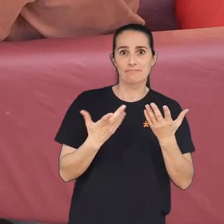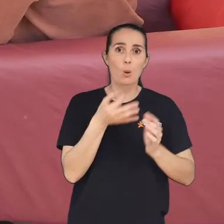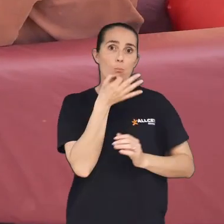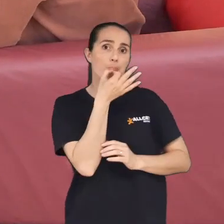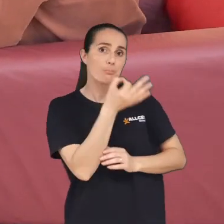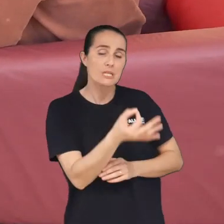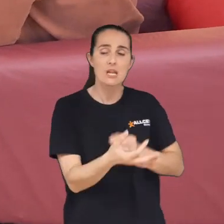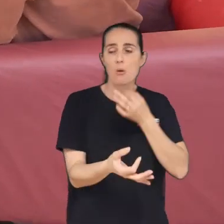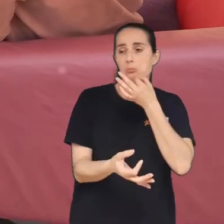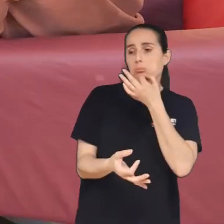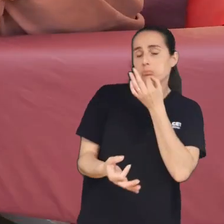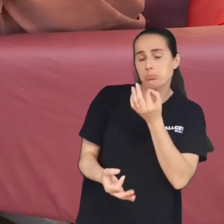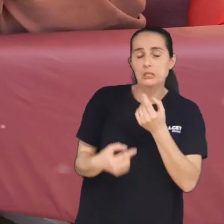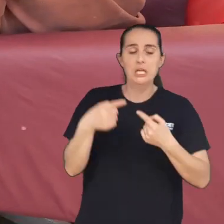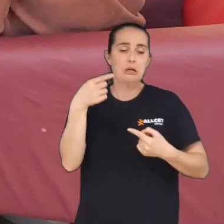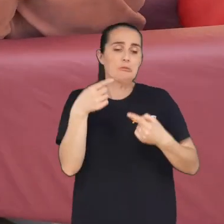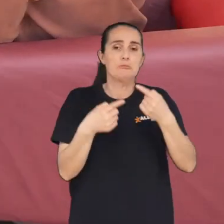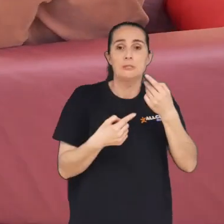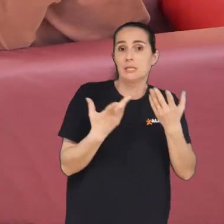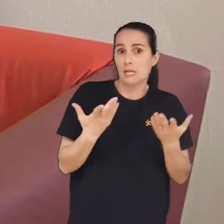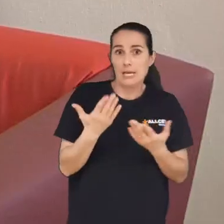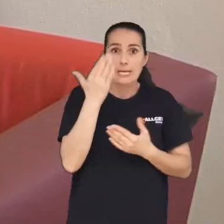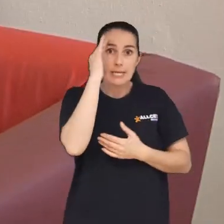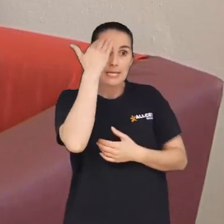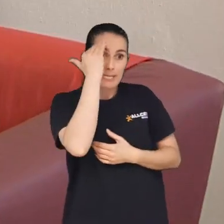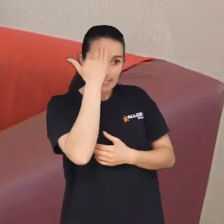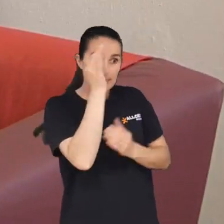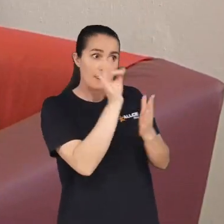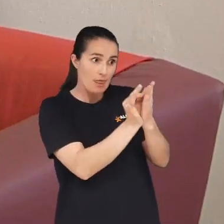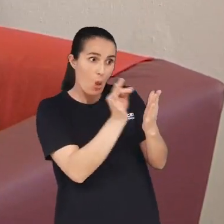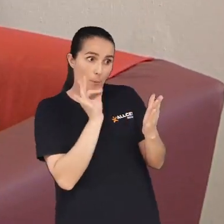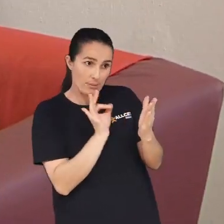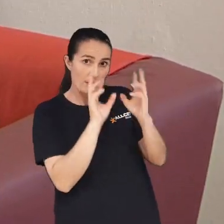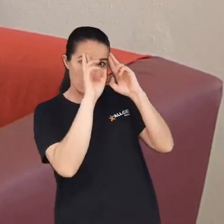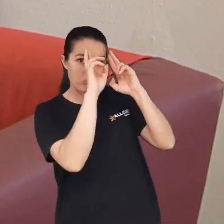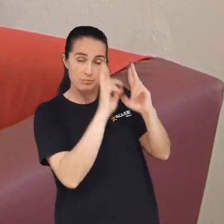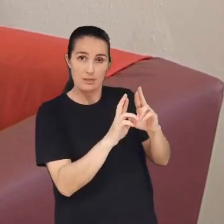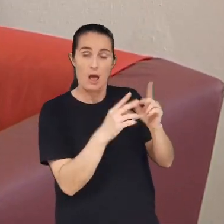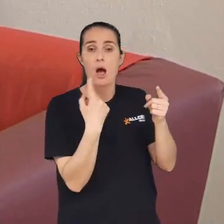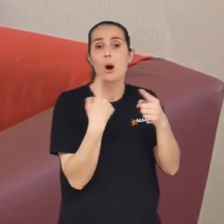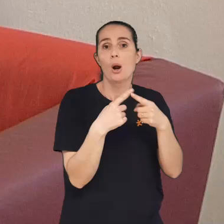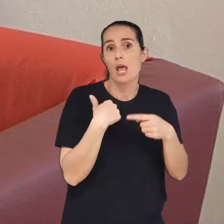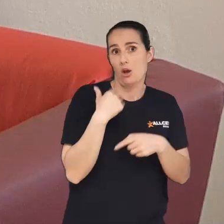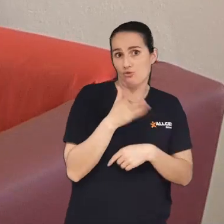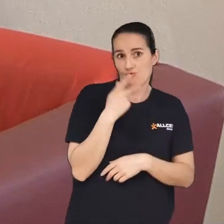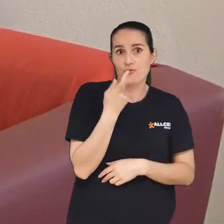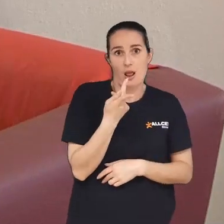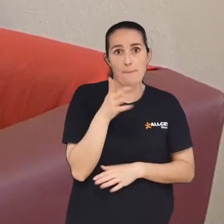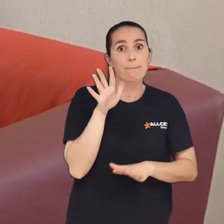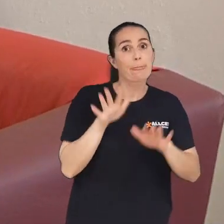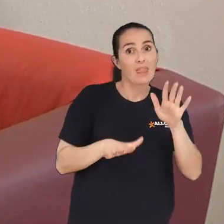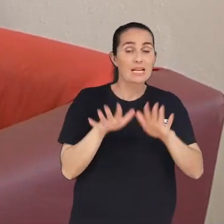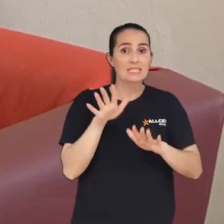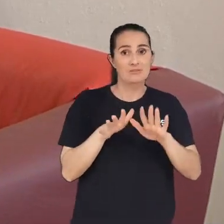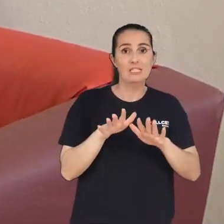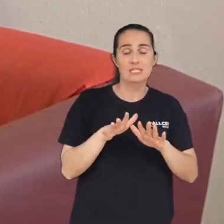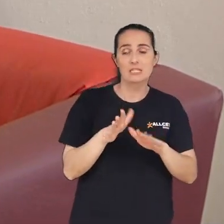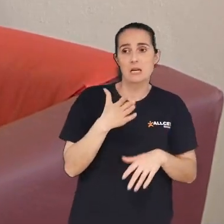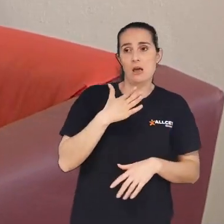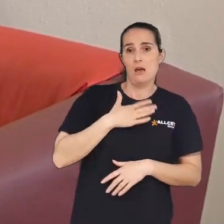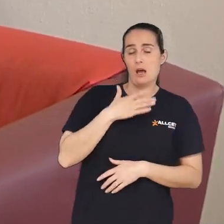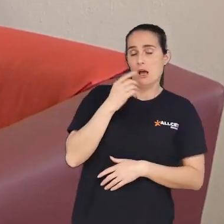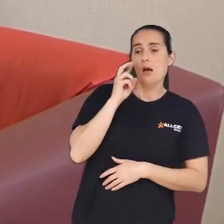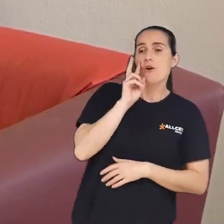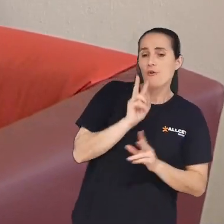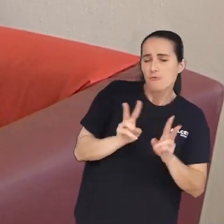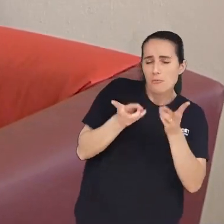e contrapor com uma forma razoável, com uma forma justa e entender o ponto de vista do outro. Porque,